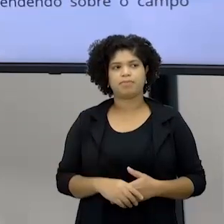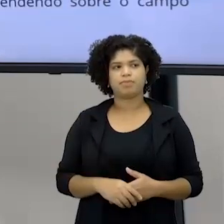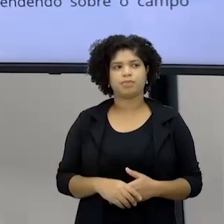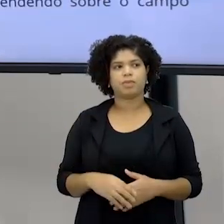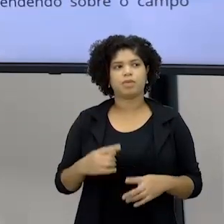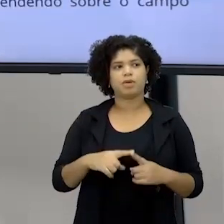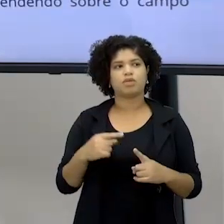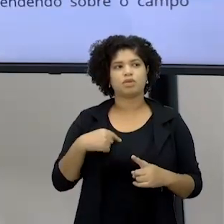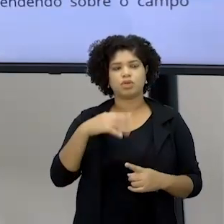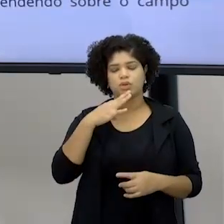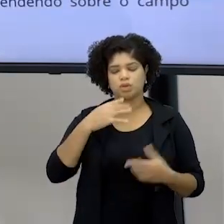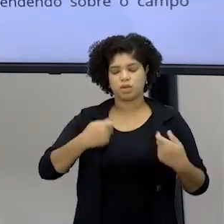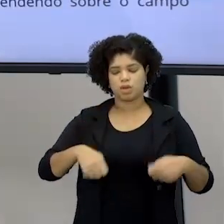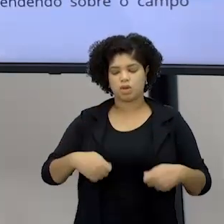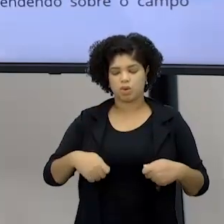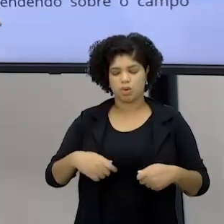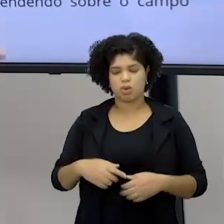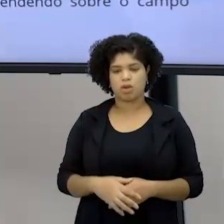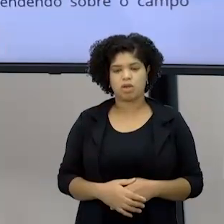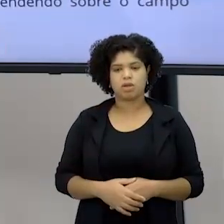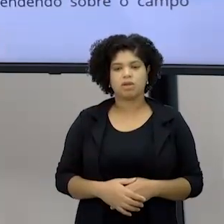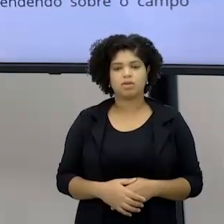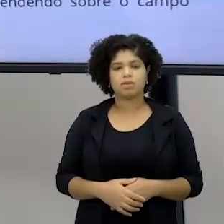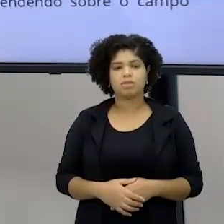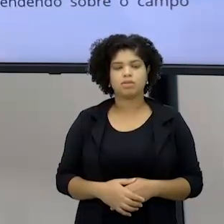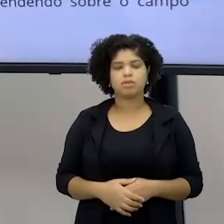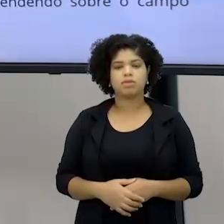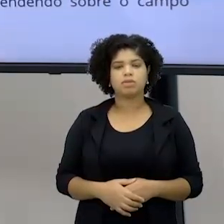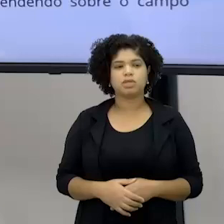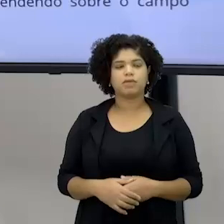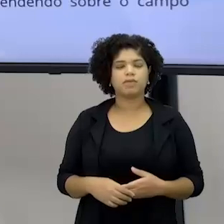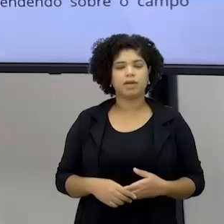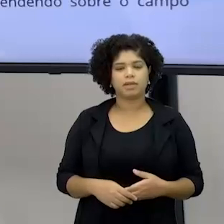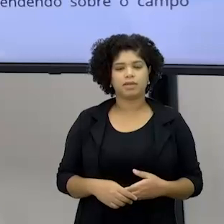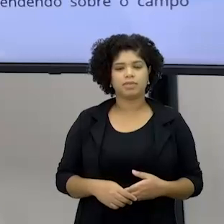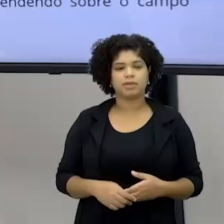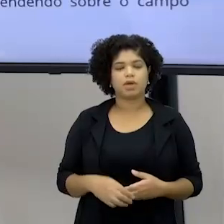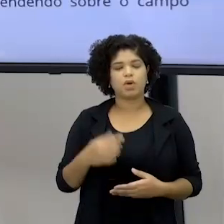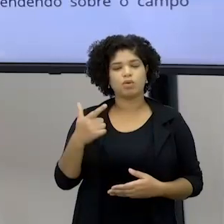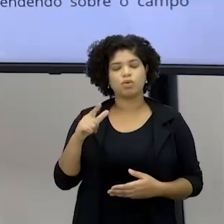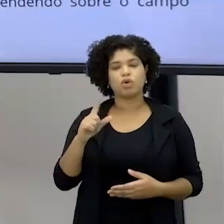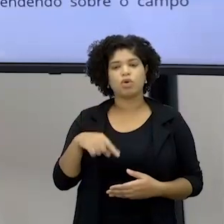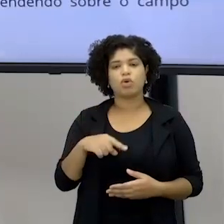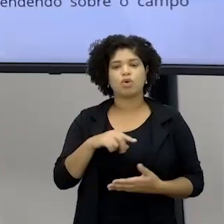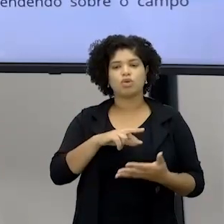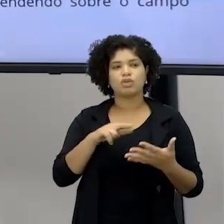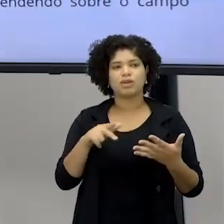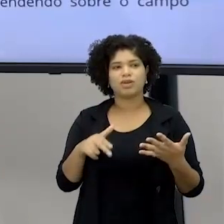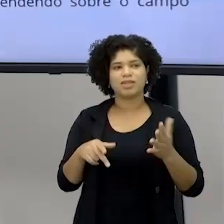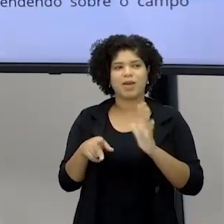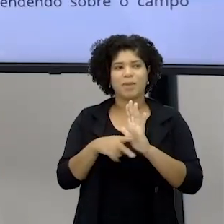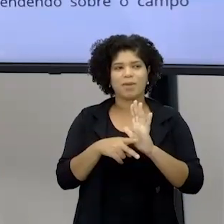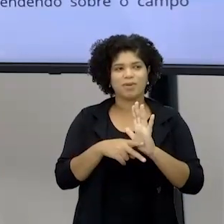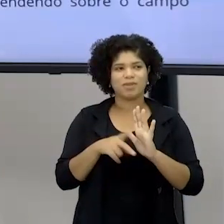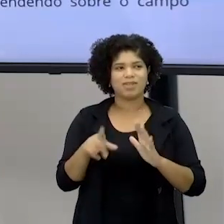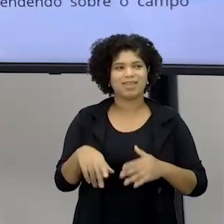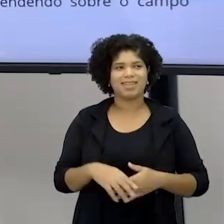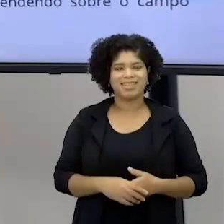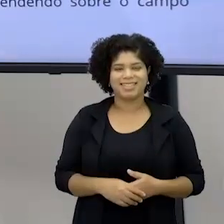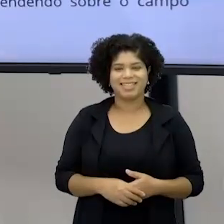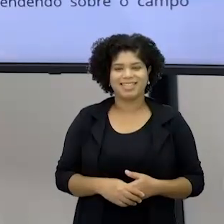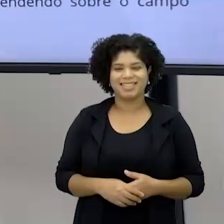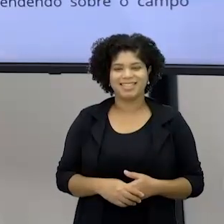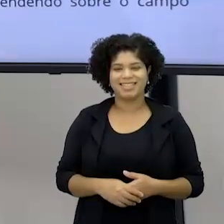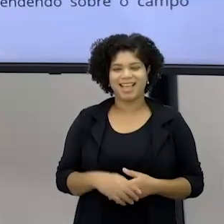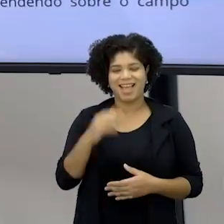temos que conhecer, né? Qual a função da federação, onde entra a confederação, elas são diferentes, então nós vamos abordar